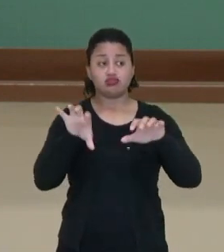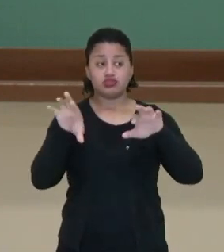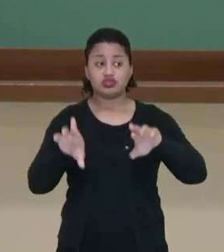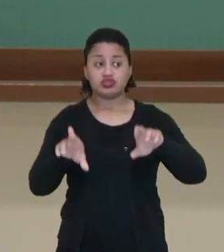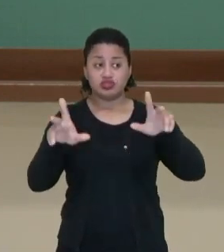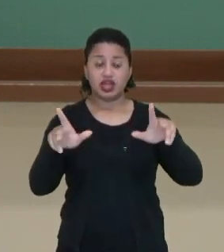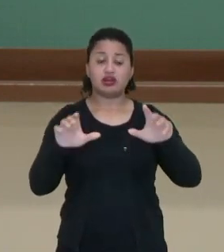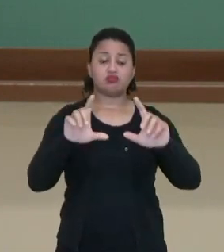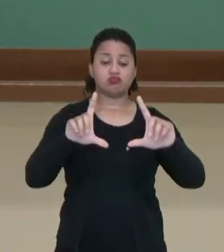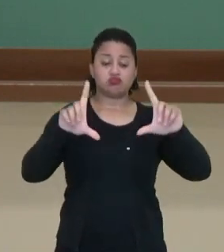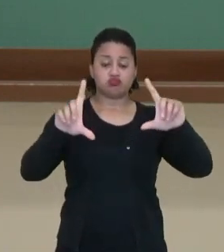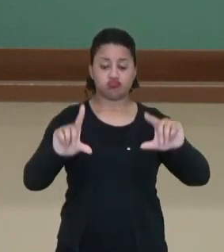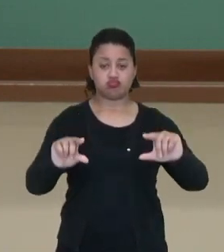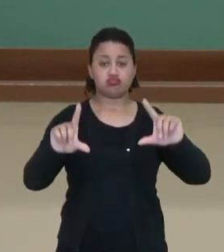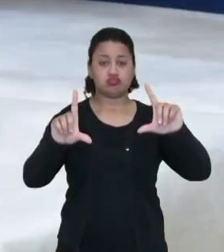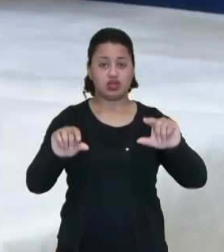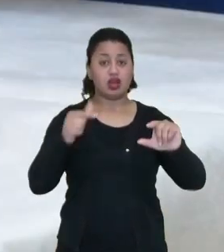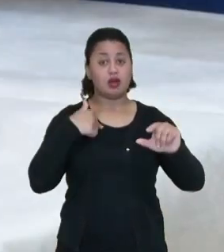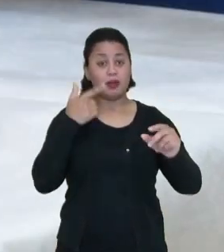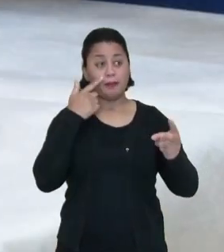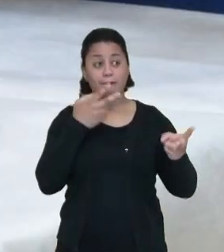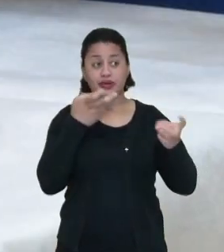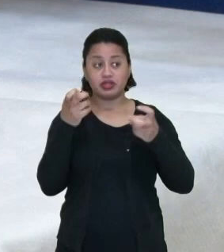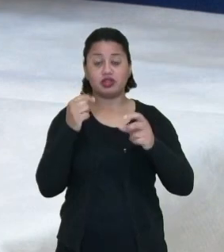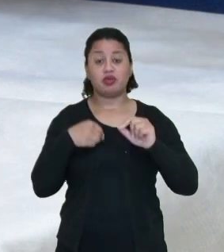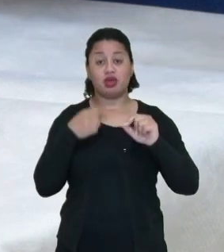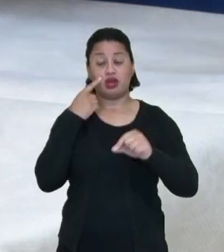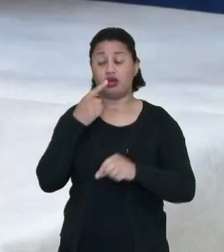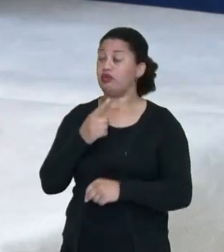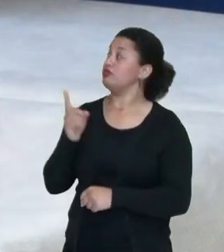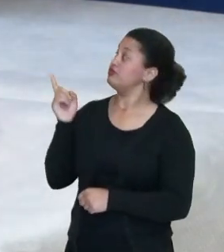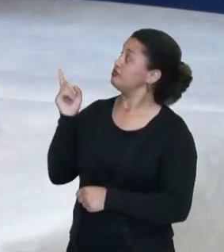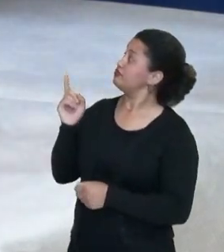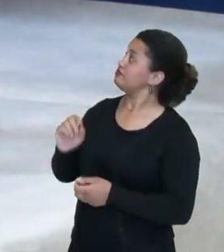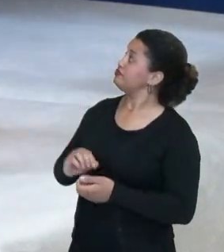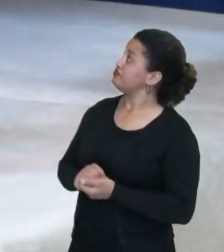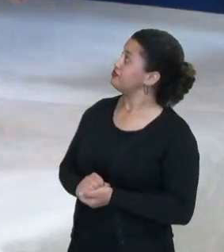De tamanho, inclusive a gente vai perceber